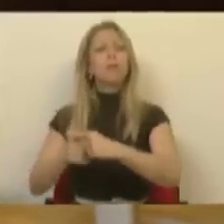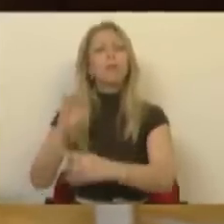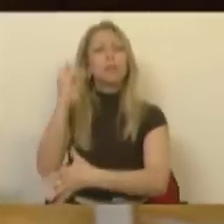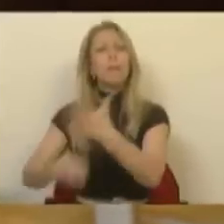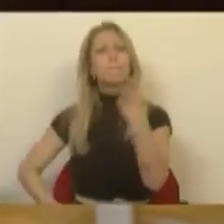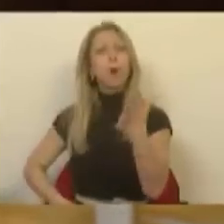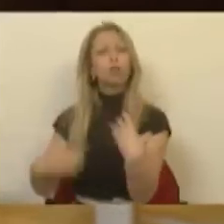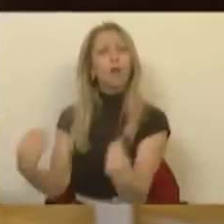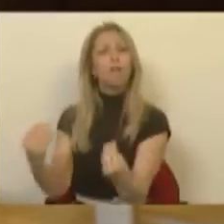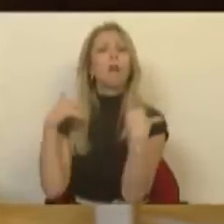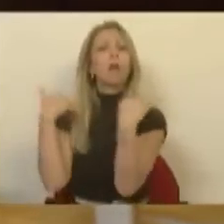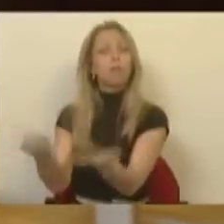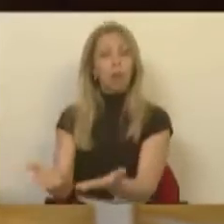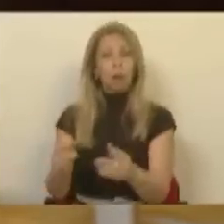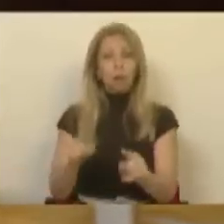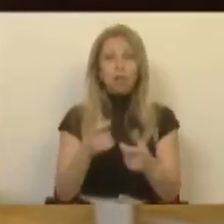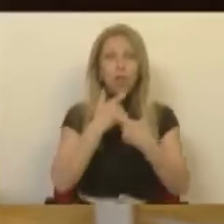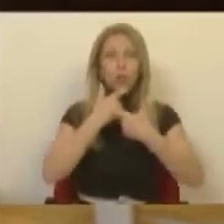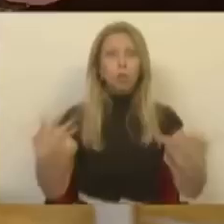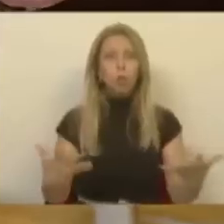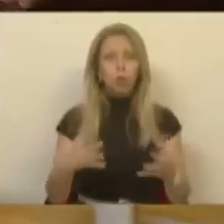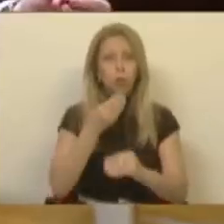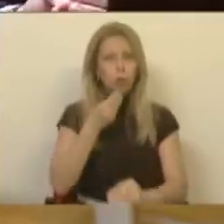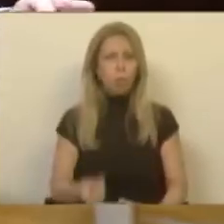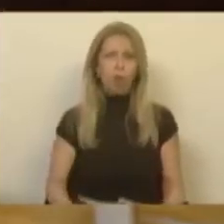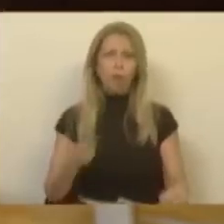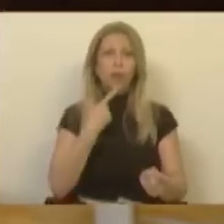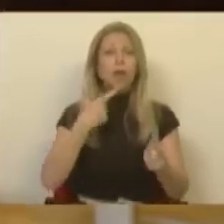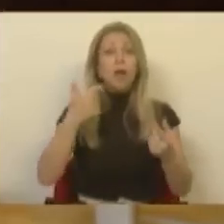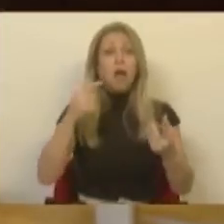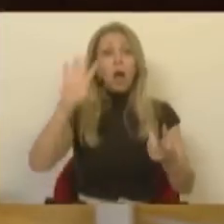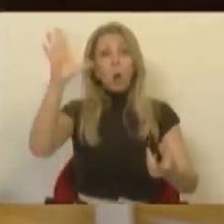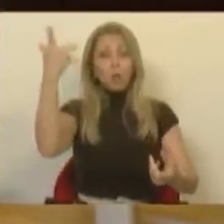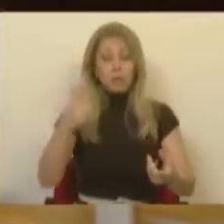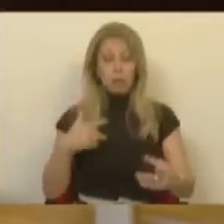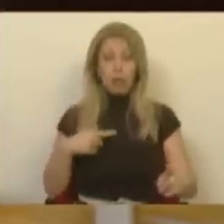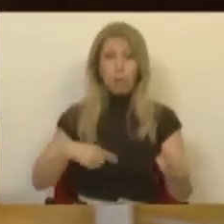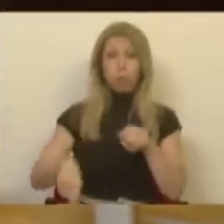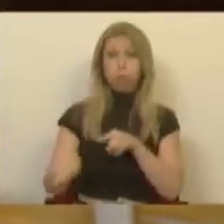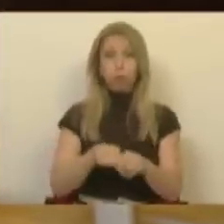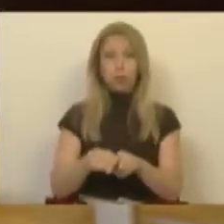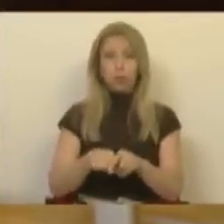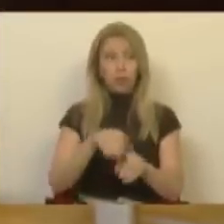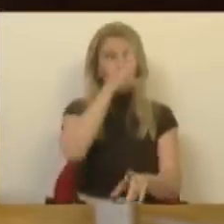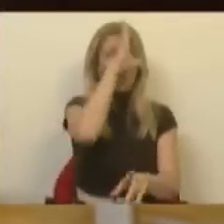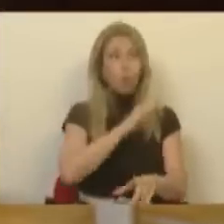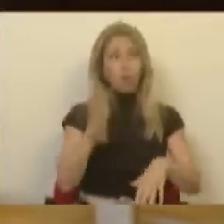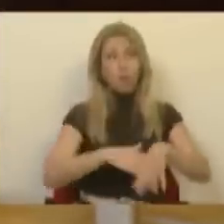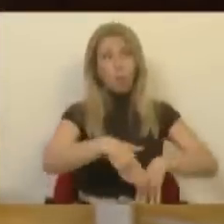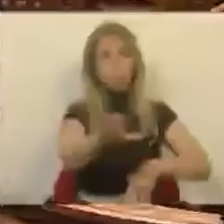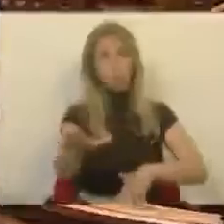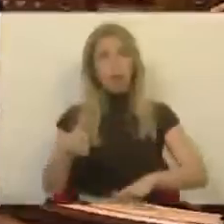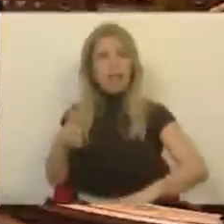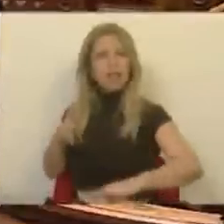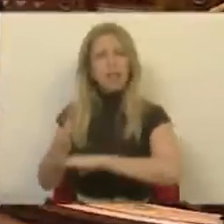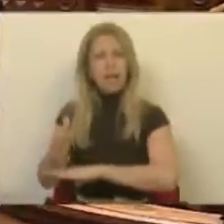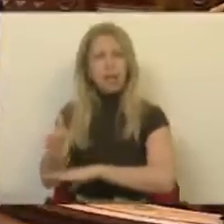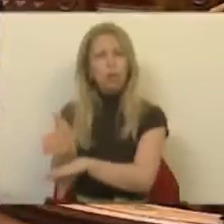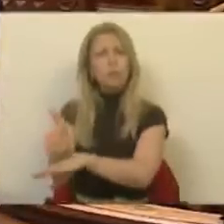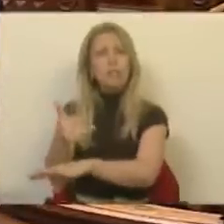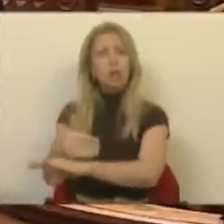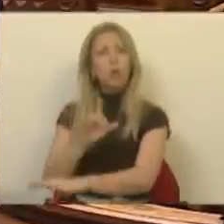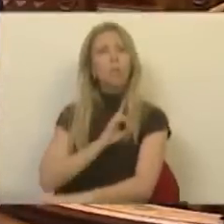tudo o que não deve acontecer em política sair deste governo direto para o setor privado e diz que está tudo bem